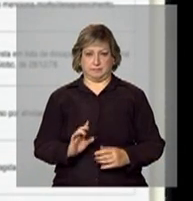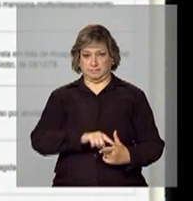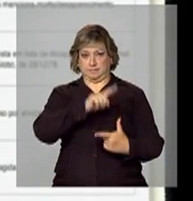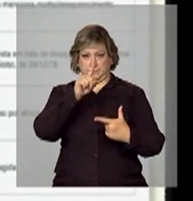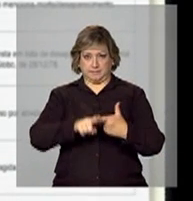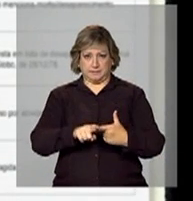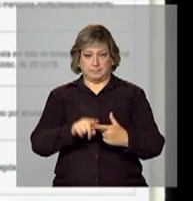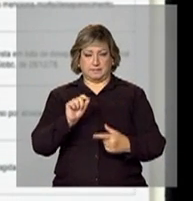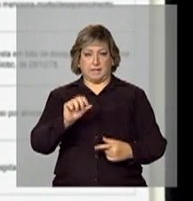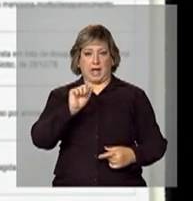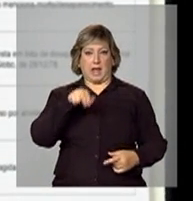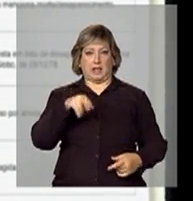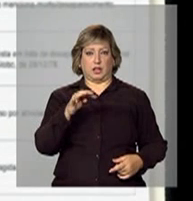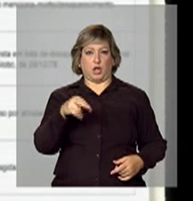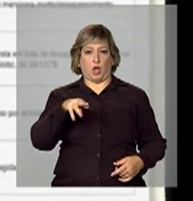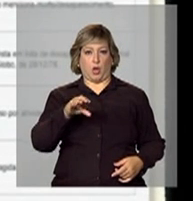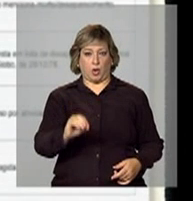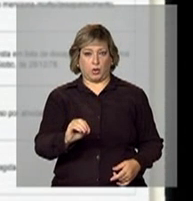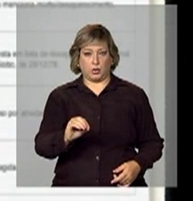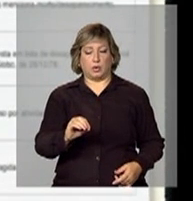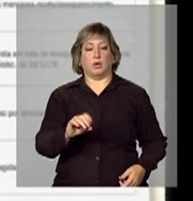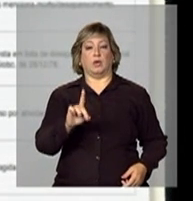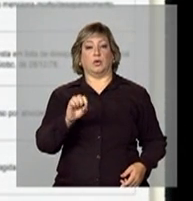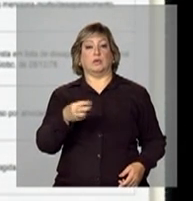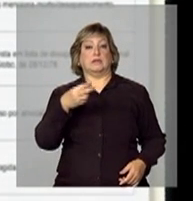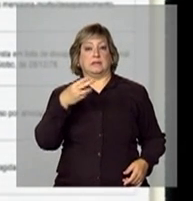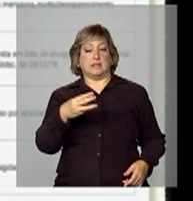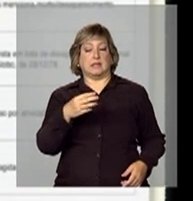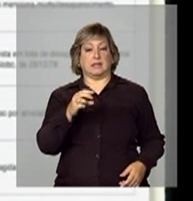segundo, Antônio dos Três Reis de